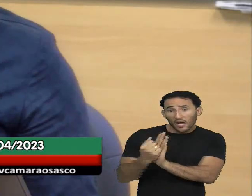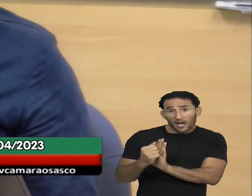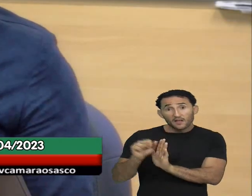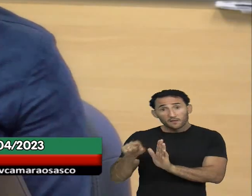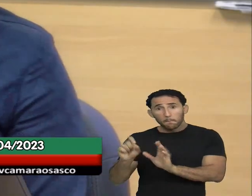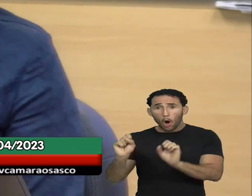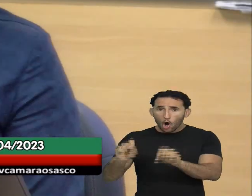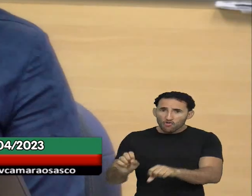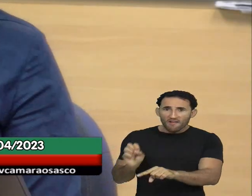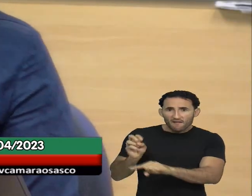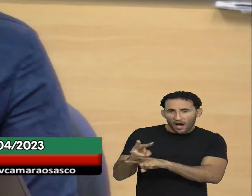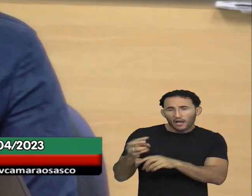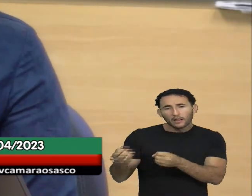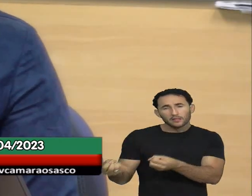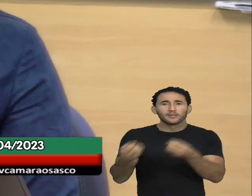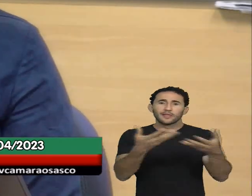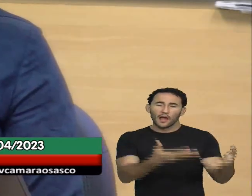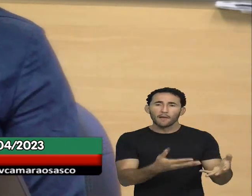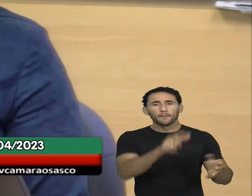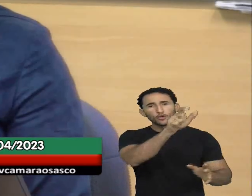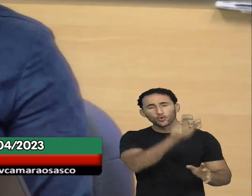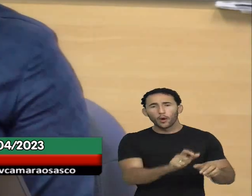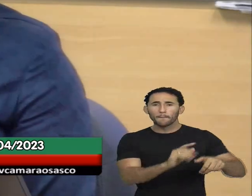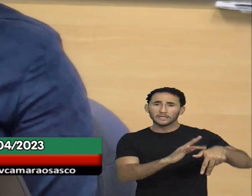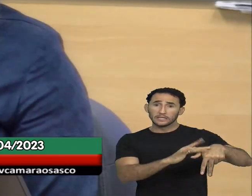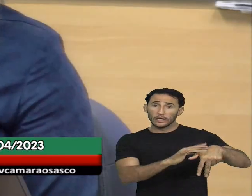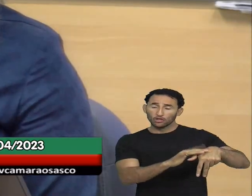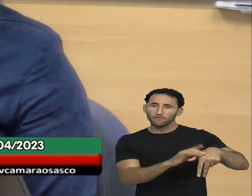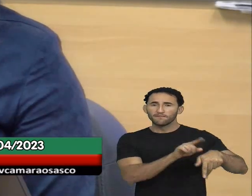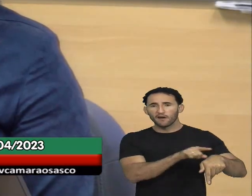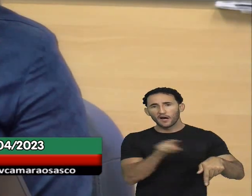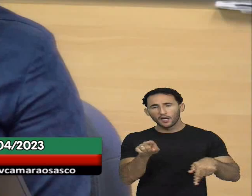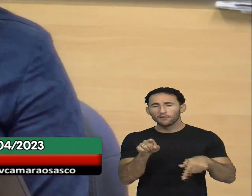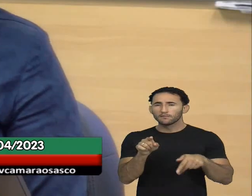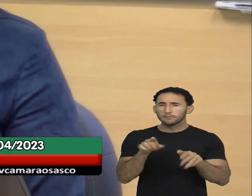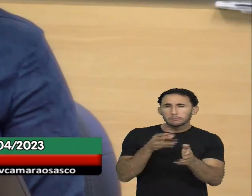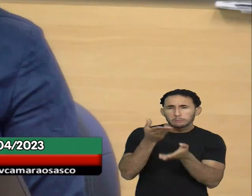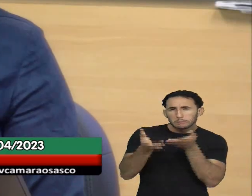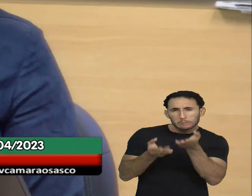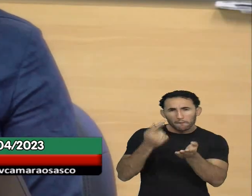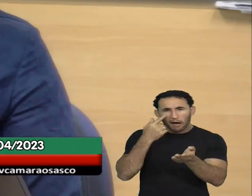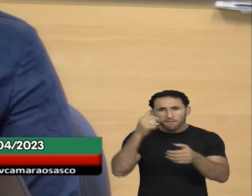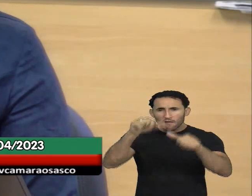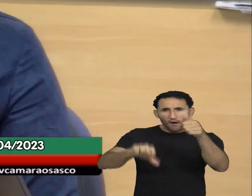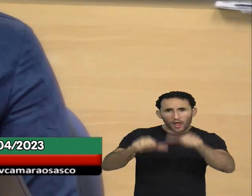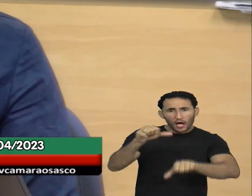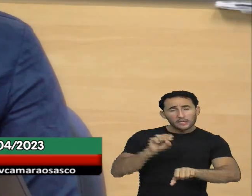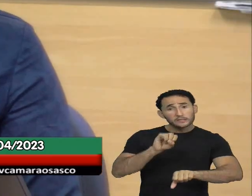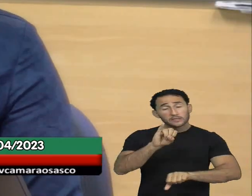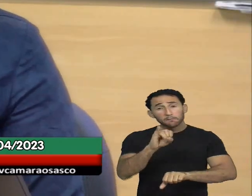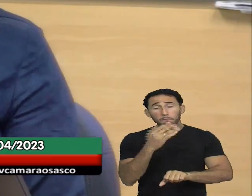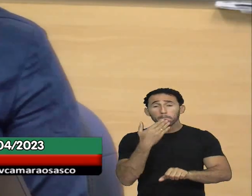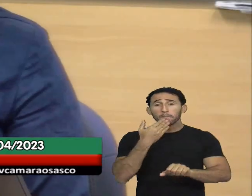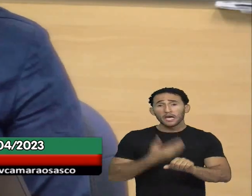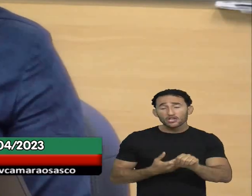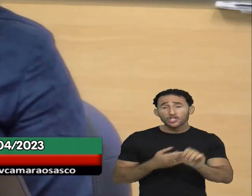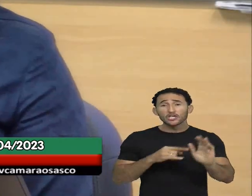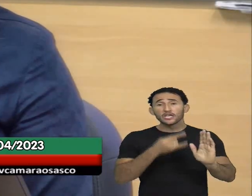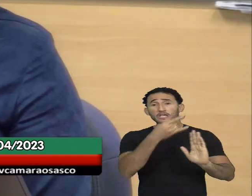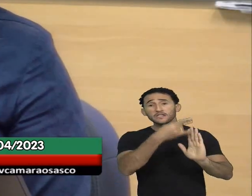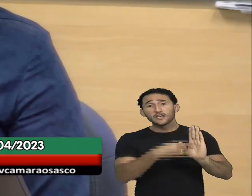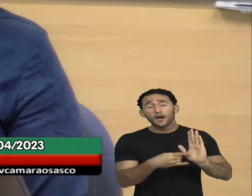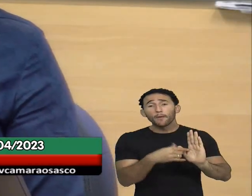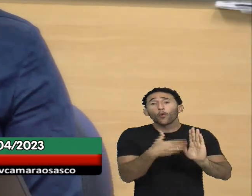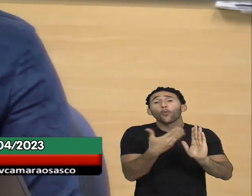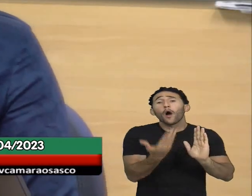o paciente chega para nós, o nosso clínico da emergência avalia. solicita os exames pré-operatórios, né? Aí geralmente